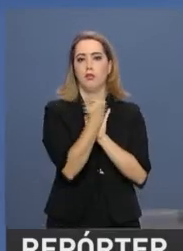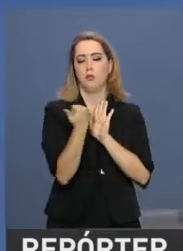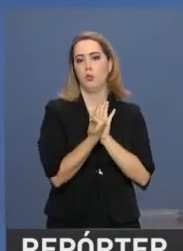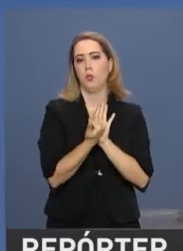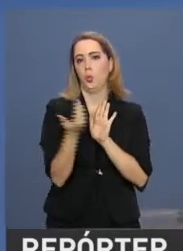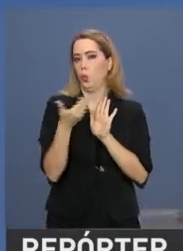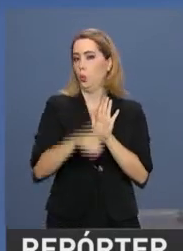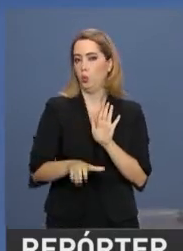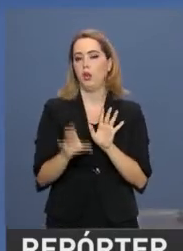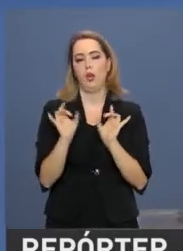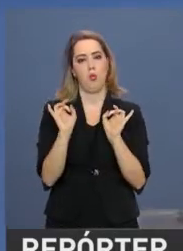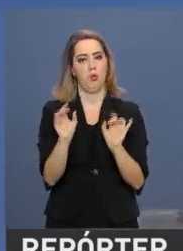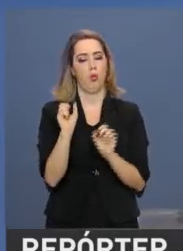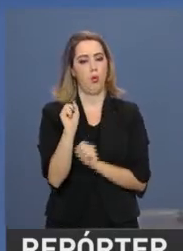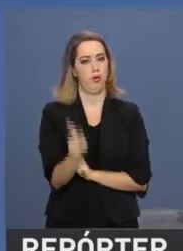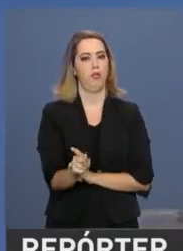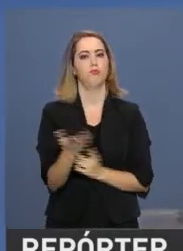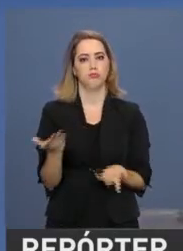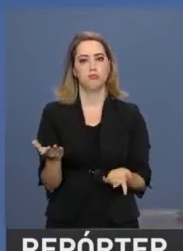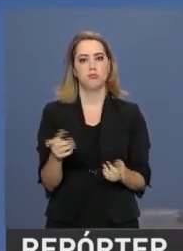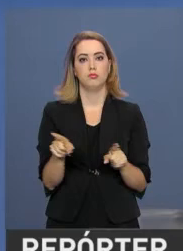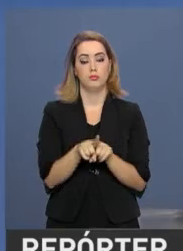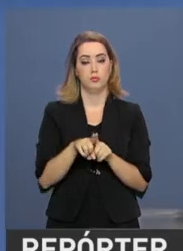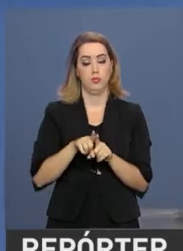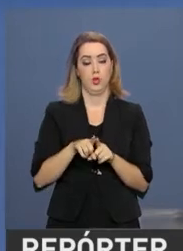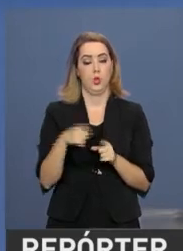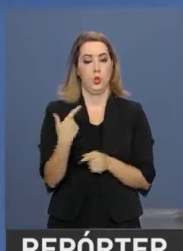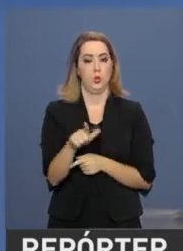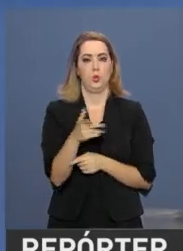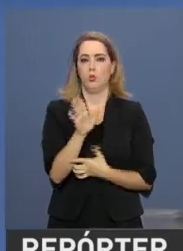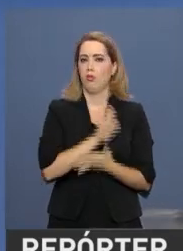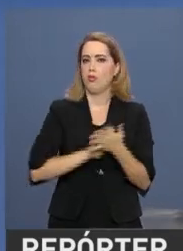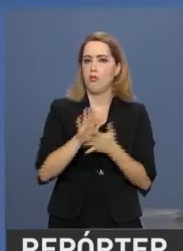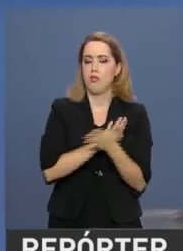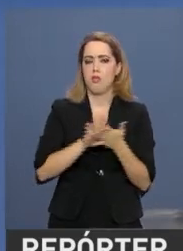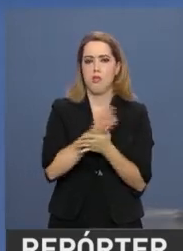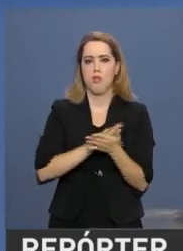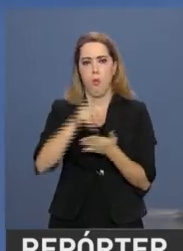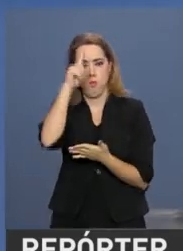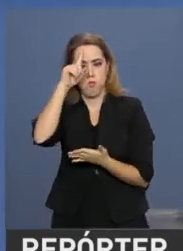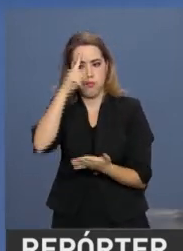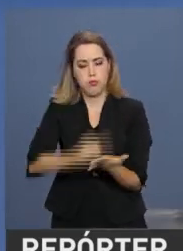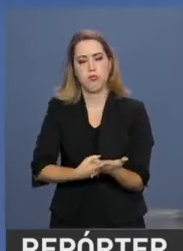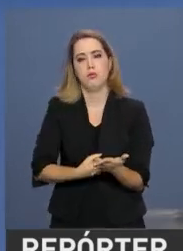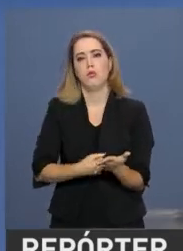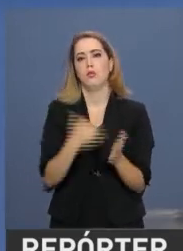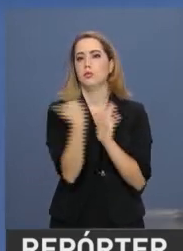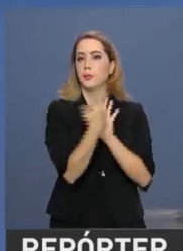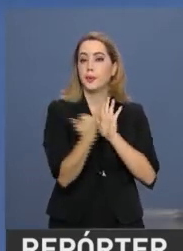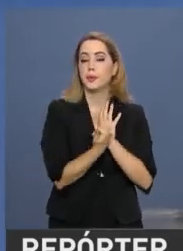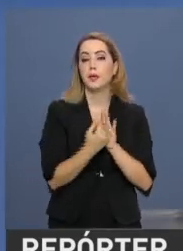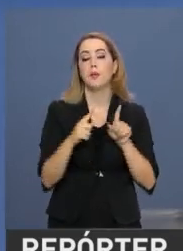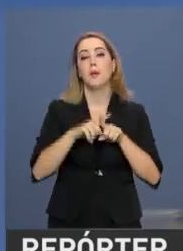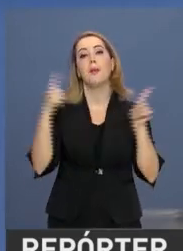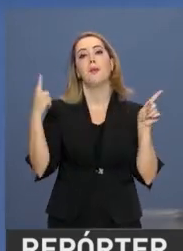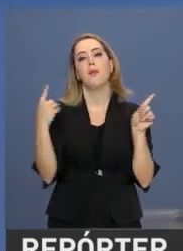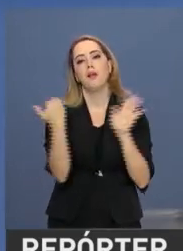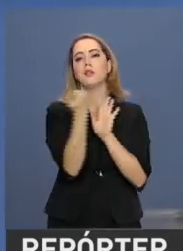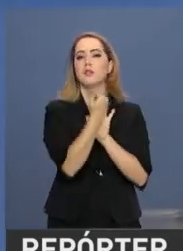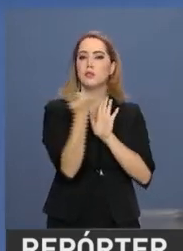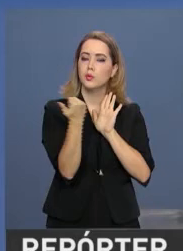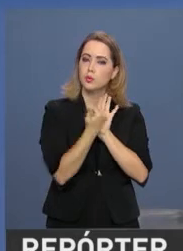participar do programa então não há nenhuma obrigação em relação ao programa mas é um programa que tem